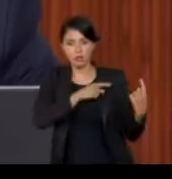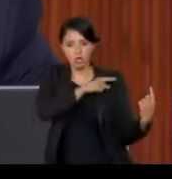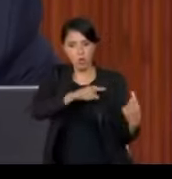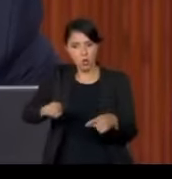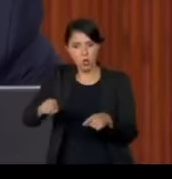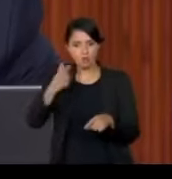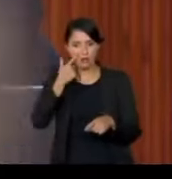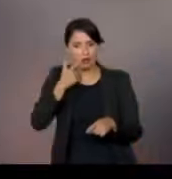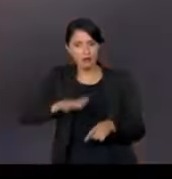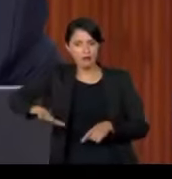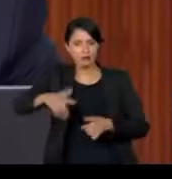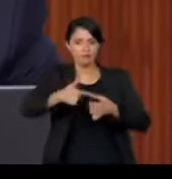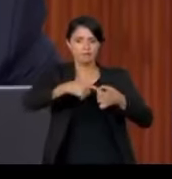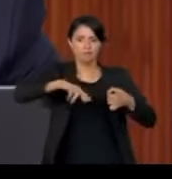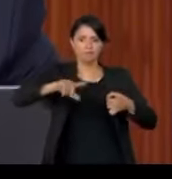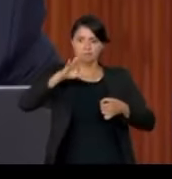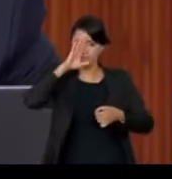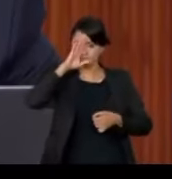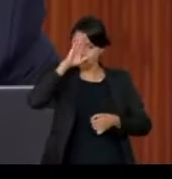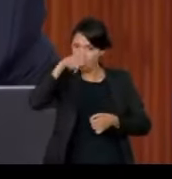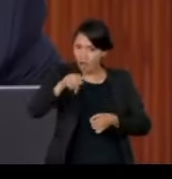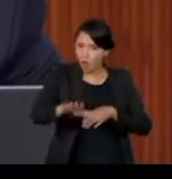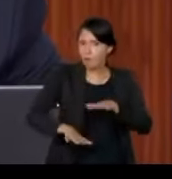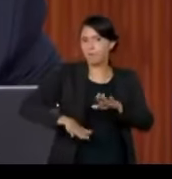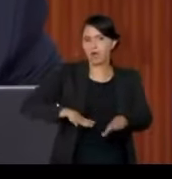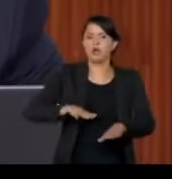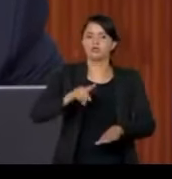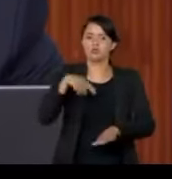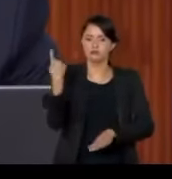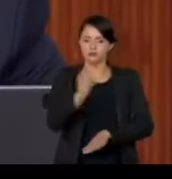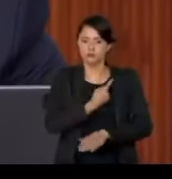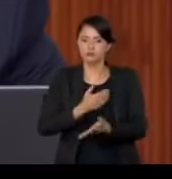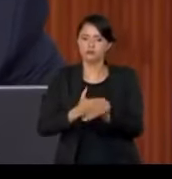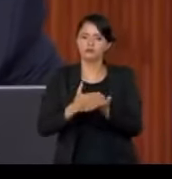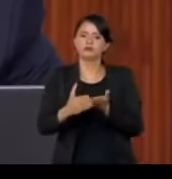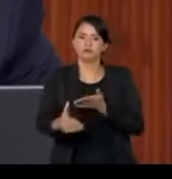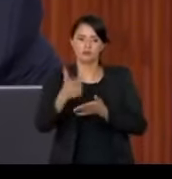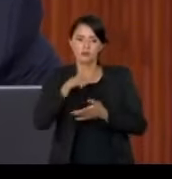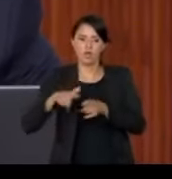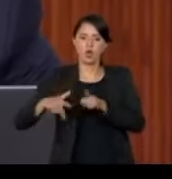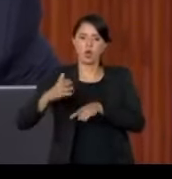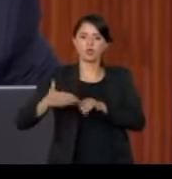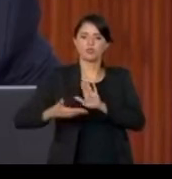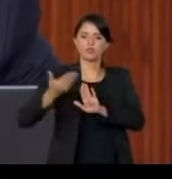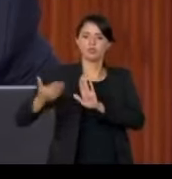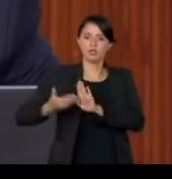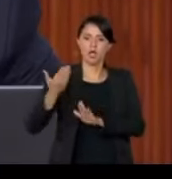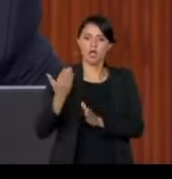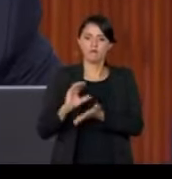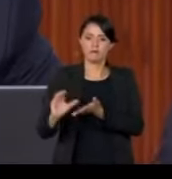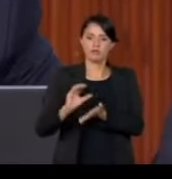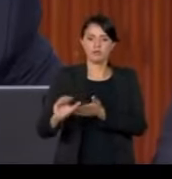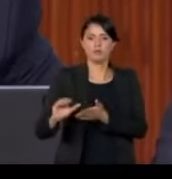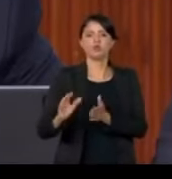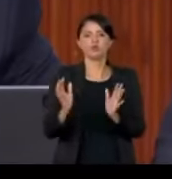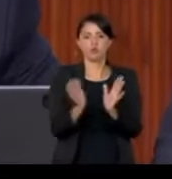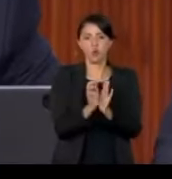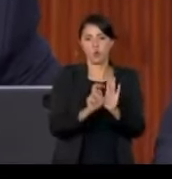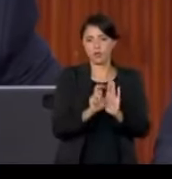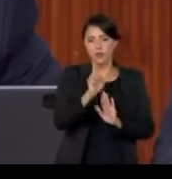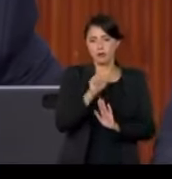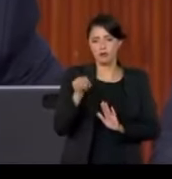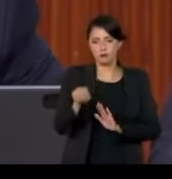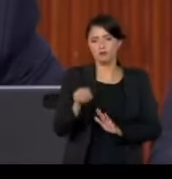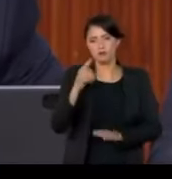E olhar o setor de combustíveis é um primeiro grande passo para a gente começar a cortar o financiamento do crime organizado.